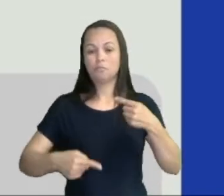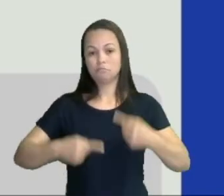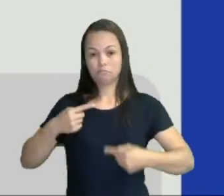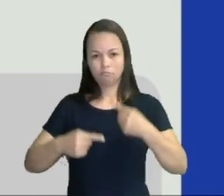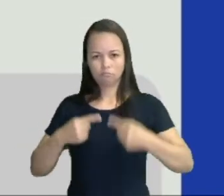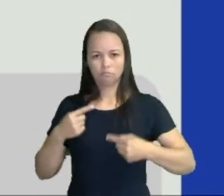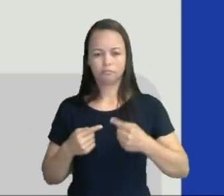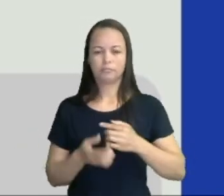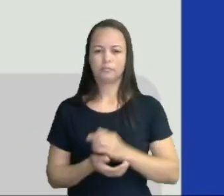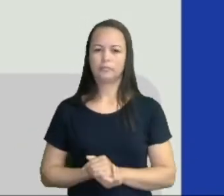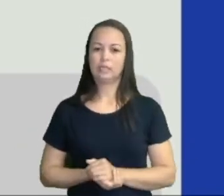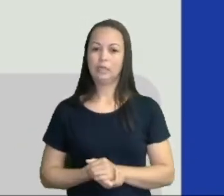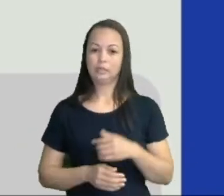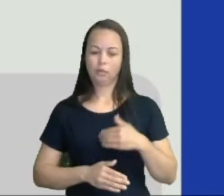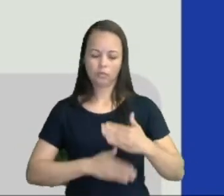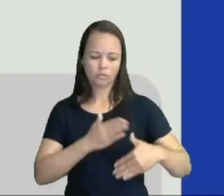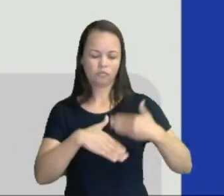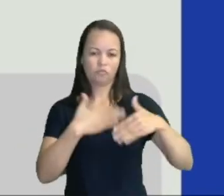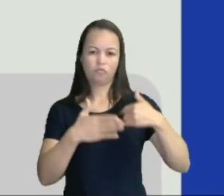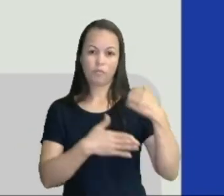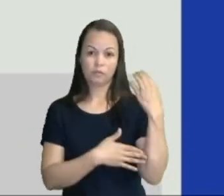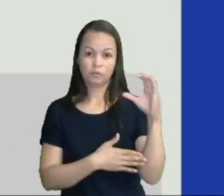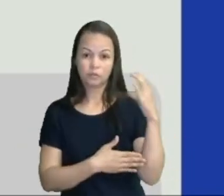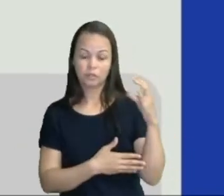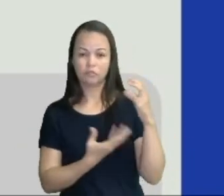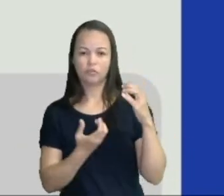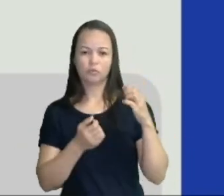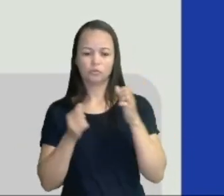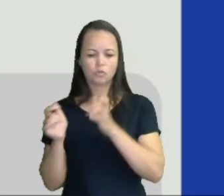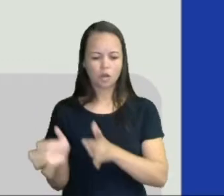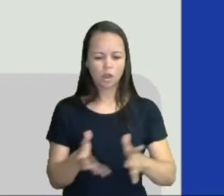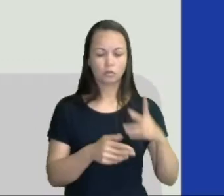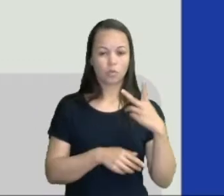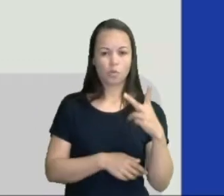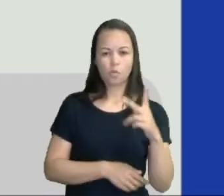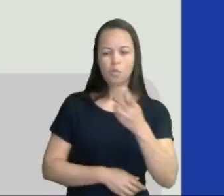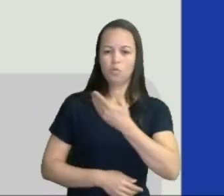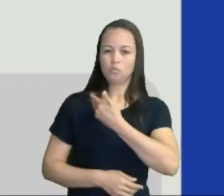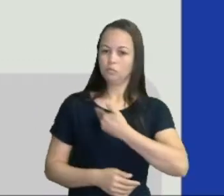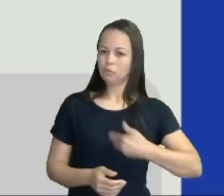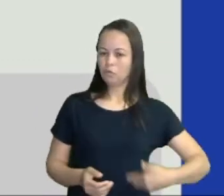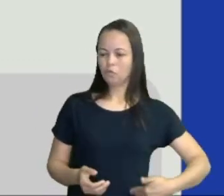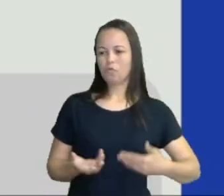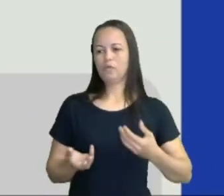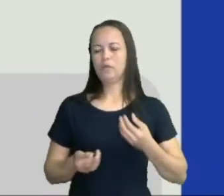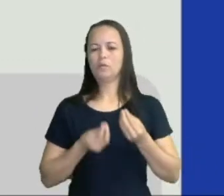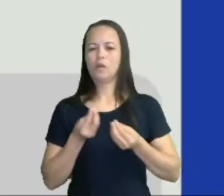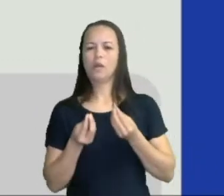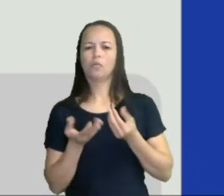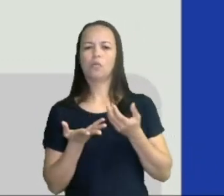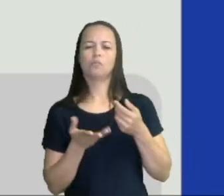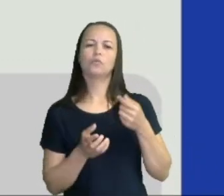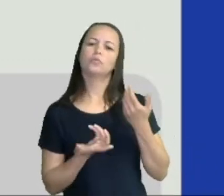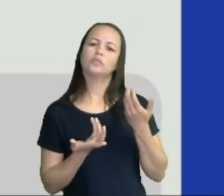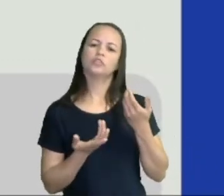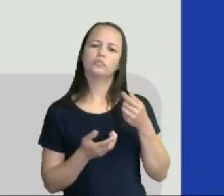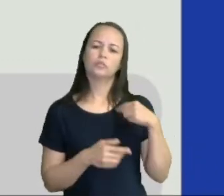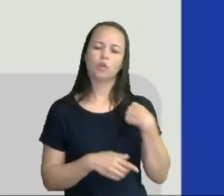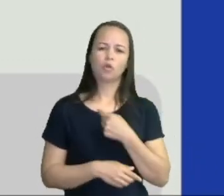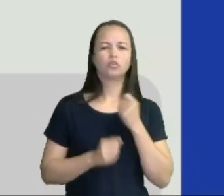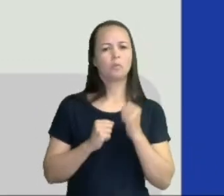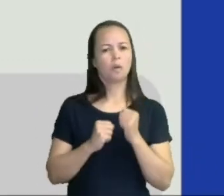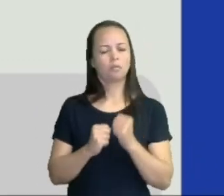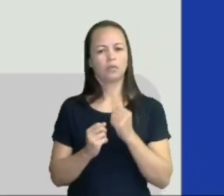desenvolvimento científico durante o seu governo, ele é algo que a gente deve considerar como